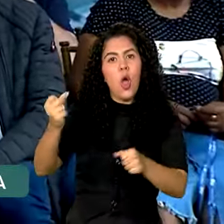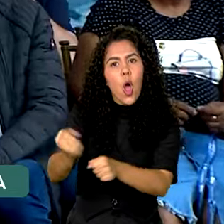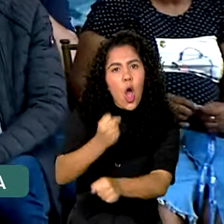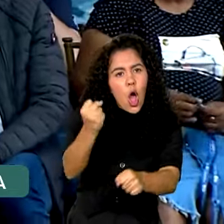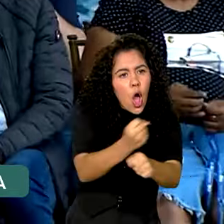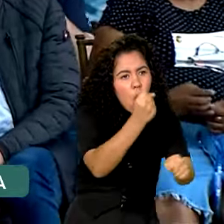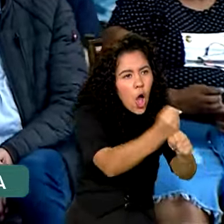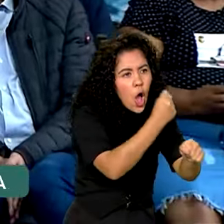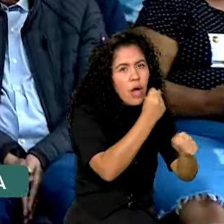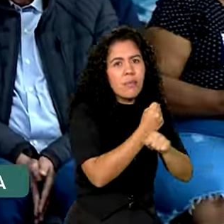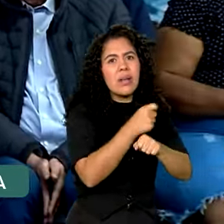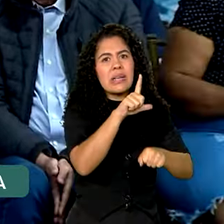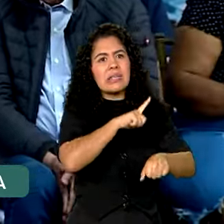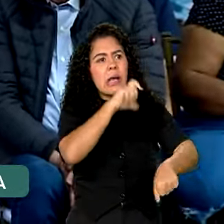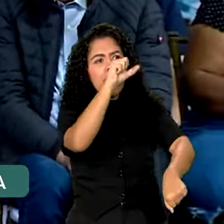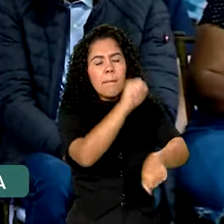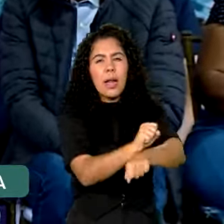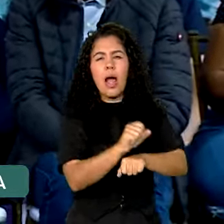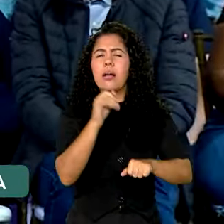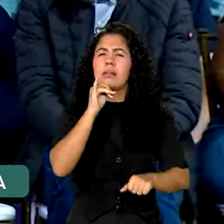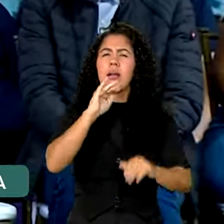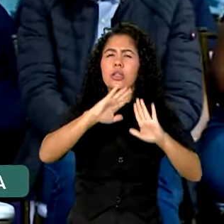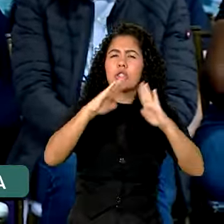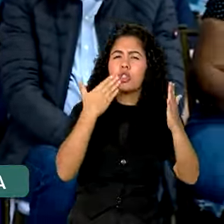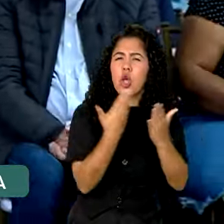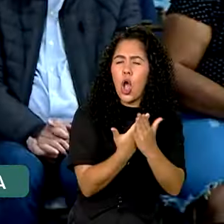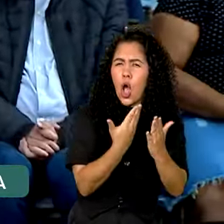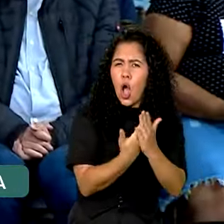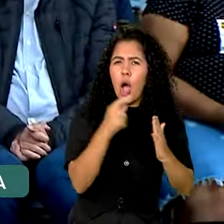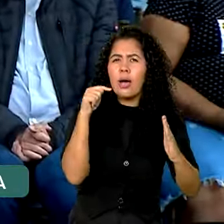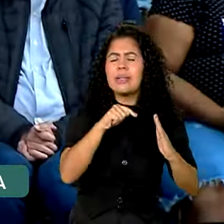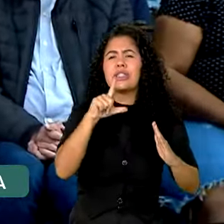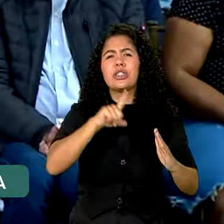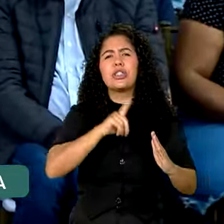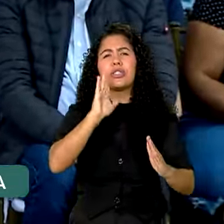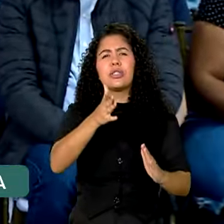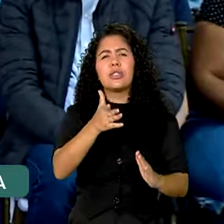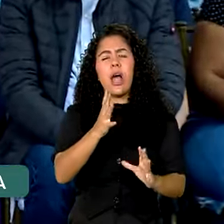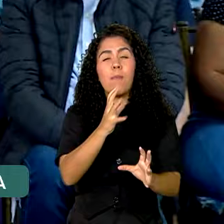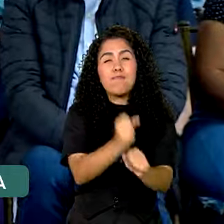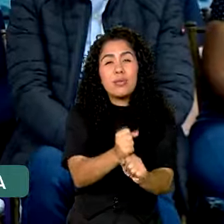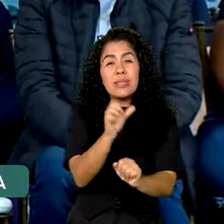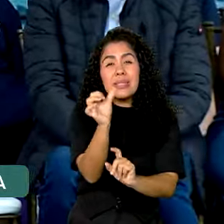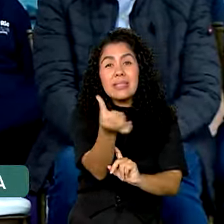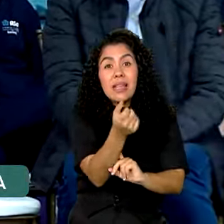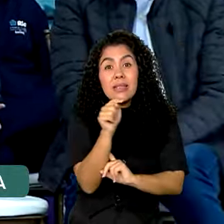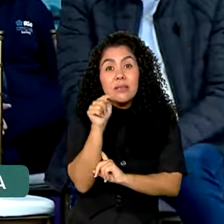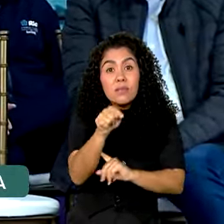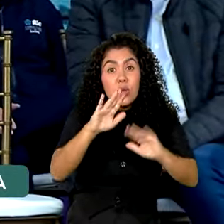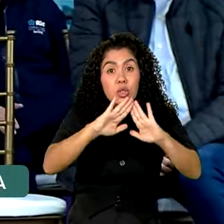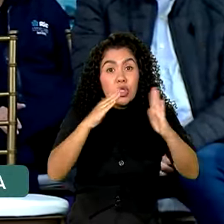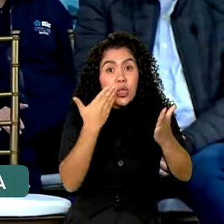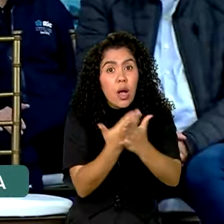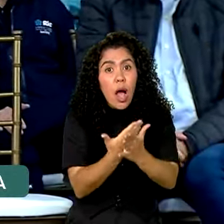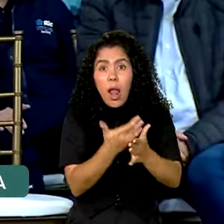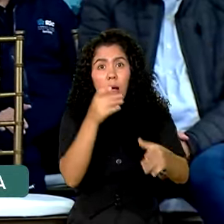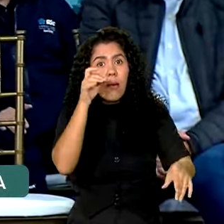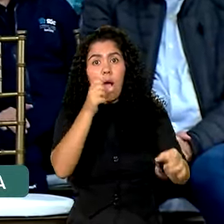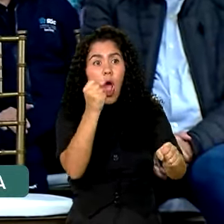paralisadas. Só de escola, Eduardo, só de escola era quase 6 mil obras paralisadas nesse